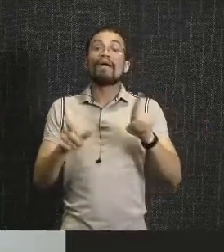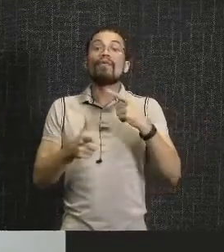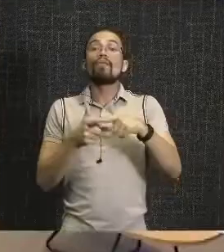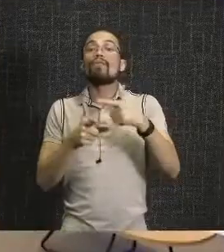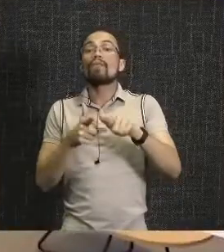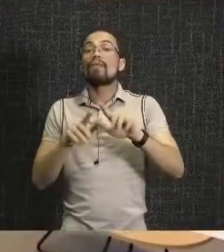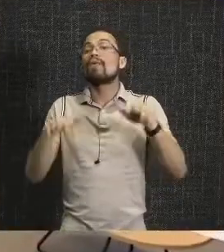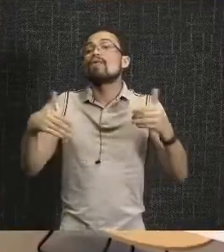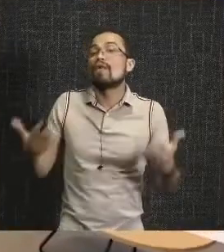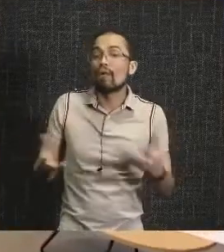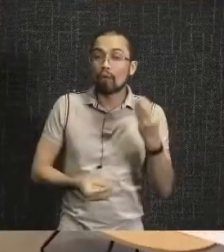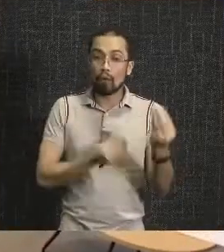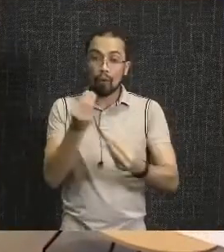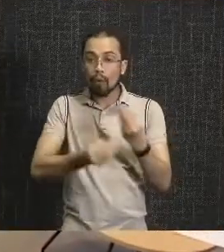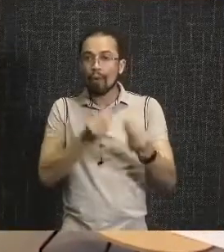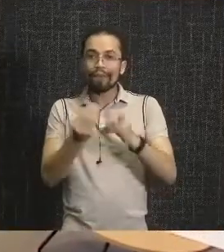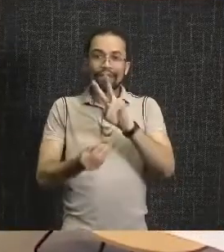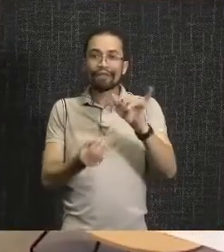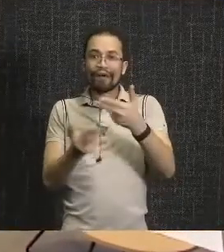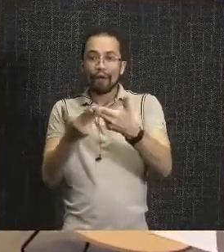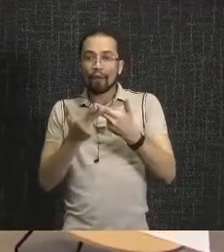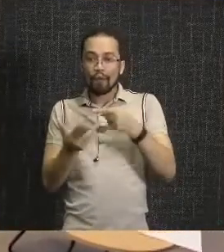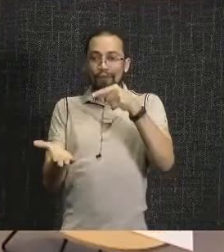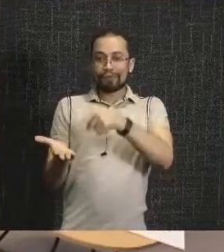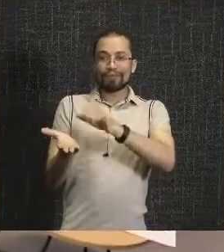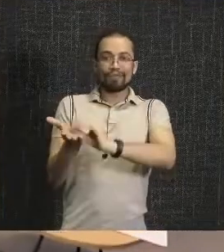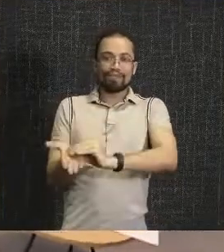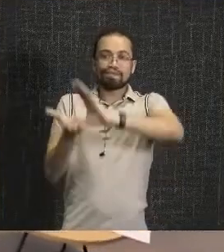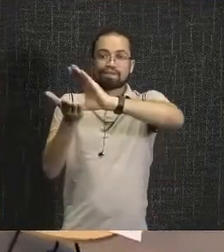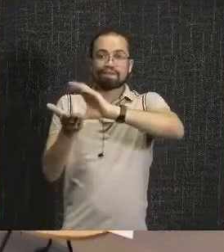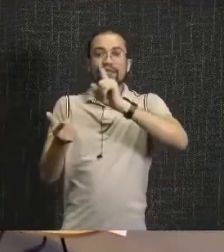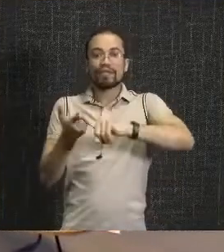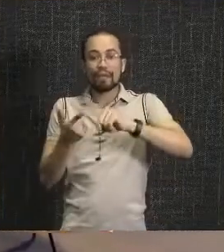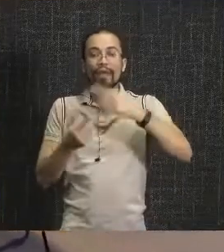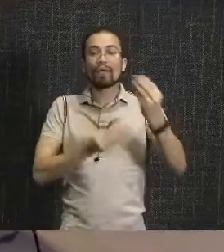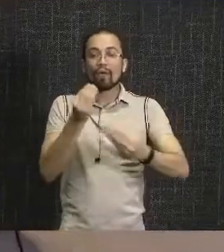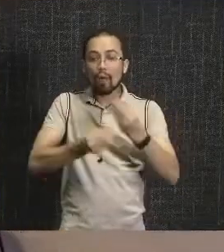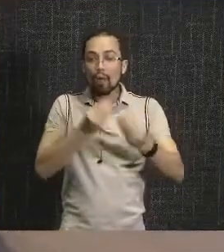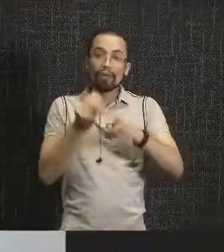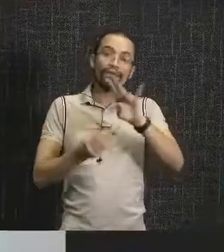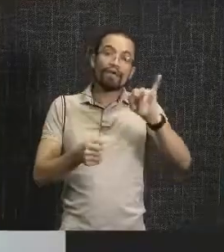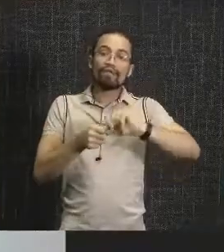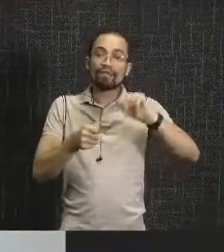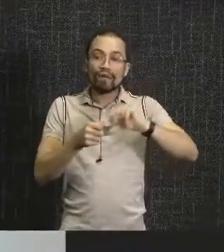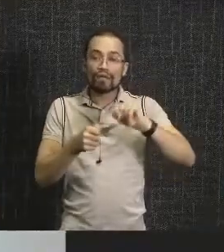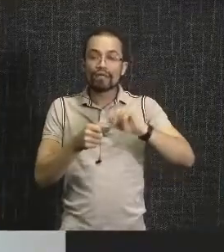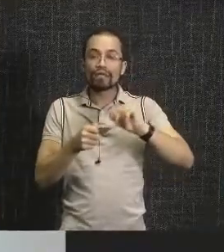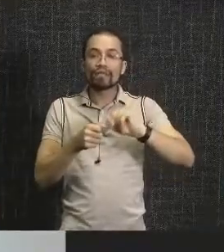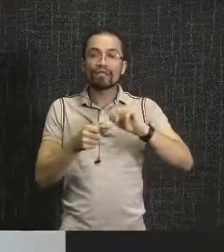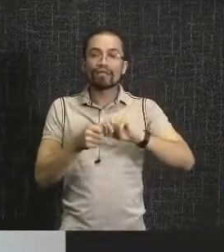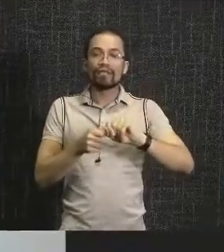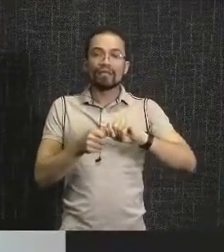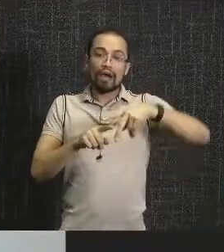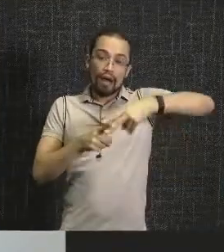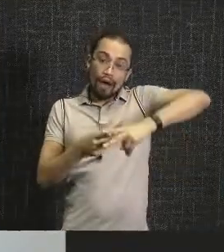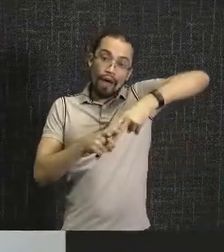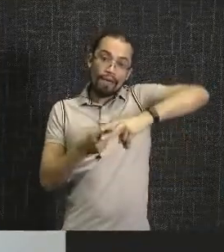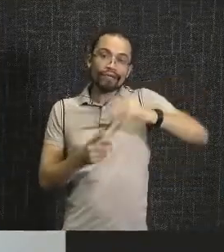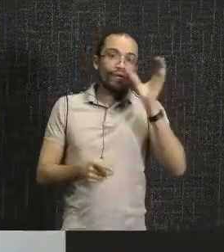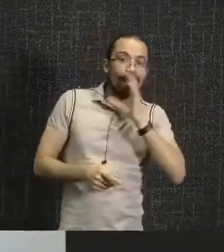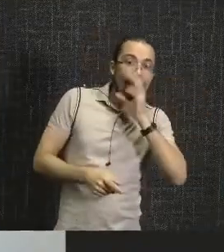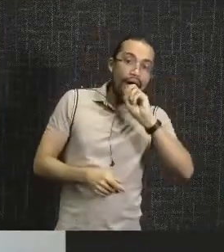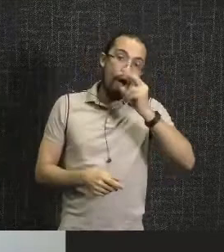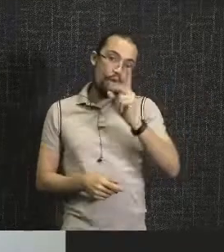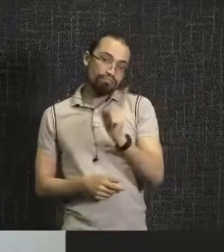é como você fazer essa recuperação ser acelerada ou não, né? Então, aí já é